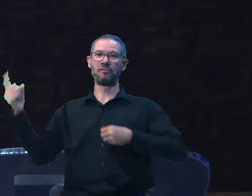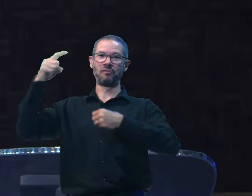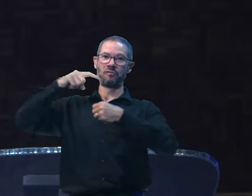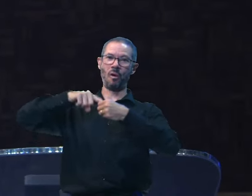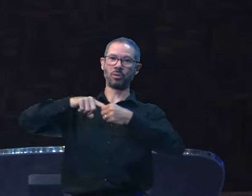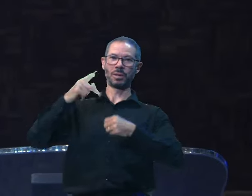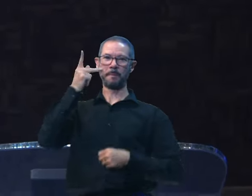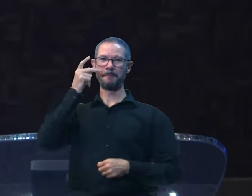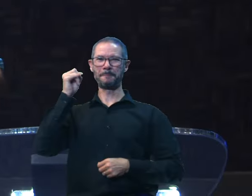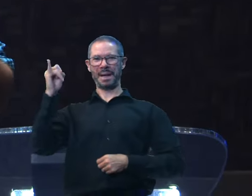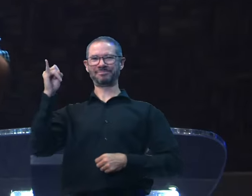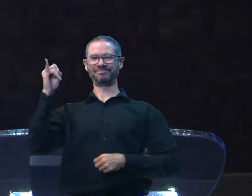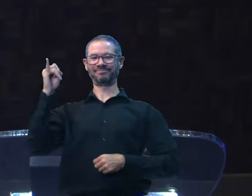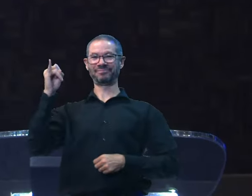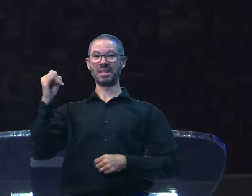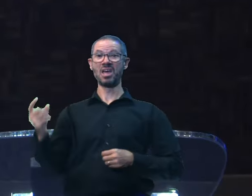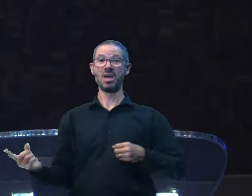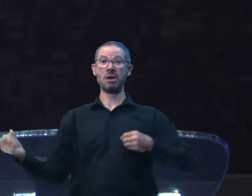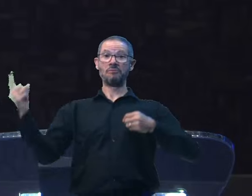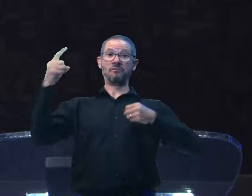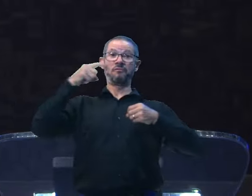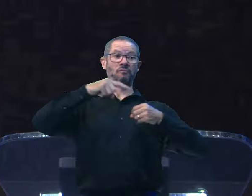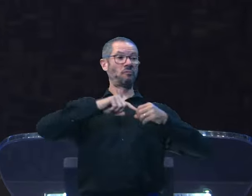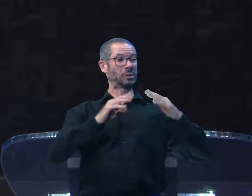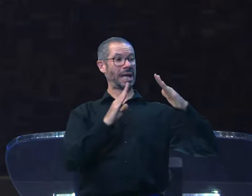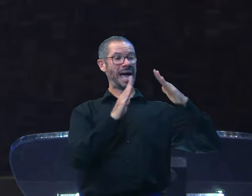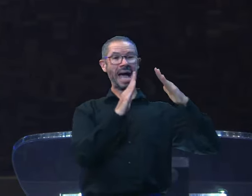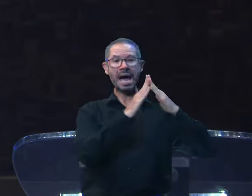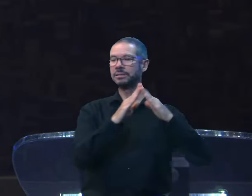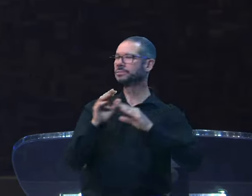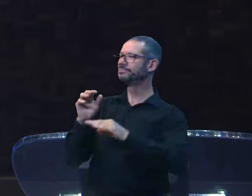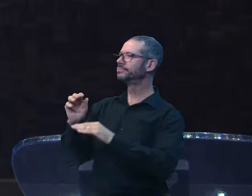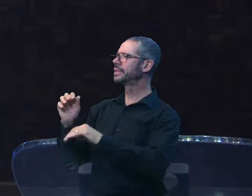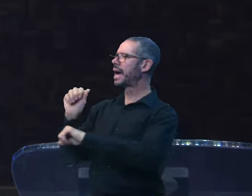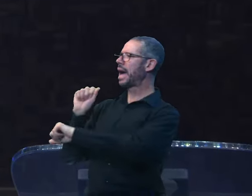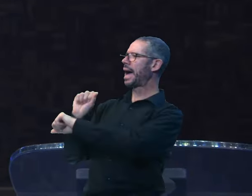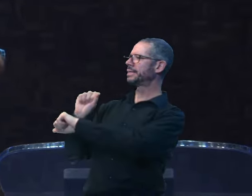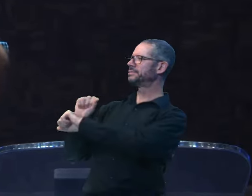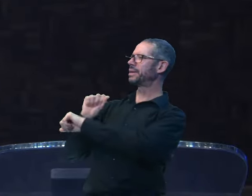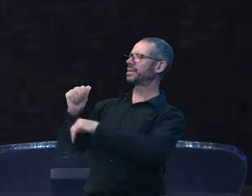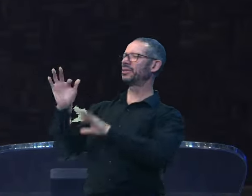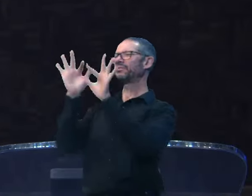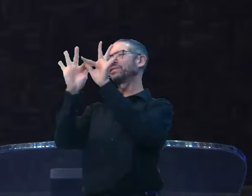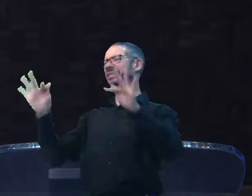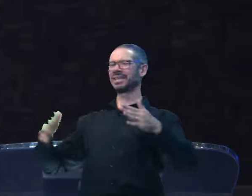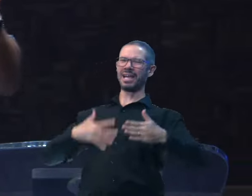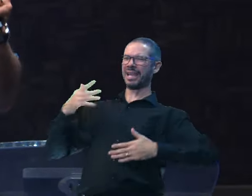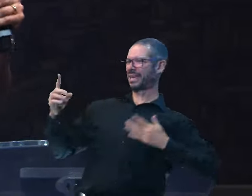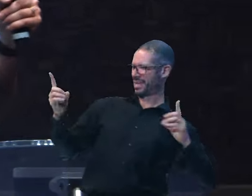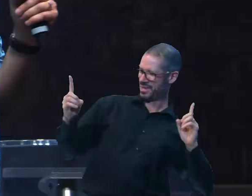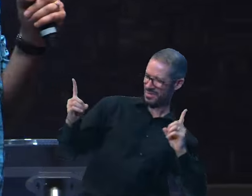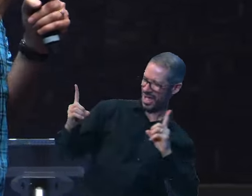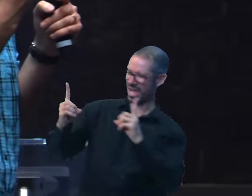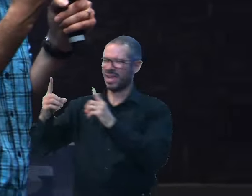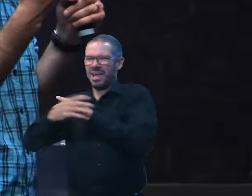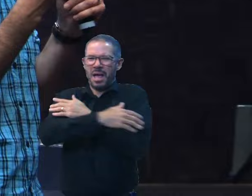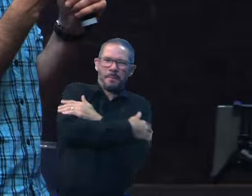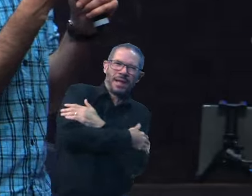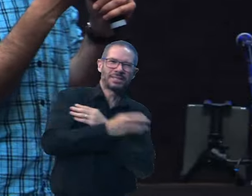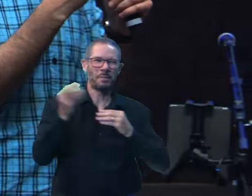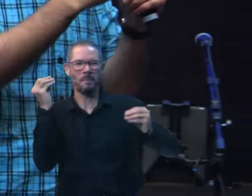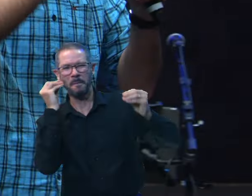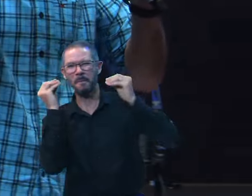pai. Quando ele volta para a casa do pai, o pai está esperando, feliz, alegre. Vai na direção dele, o abraça, o